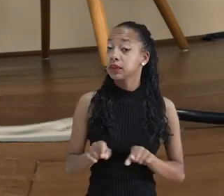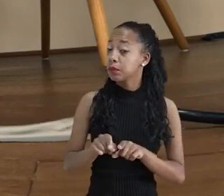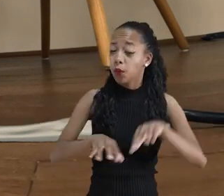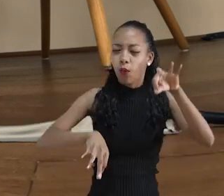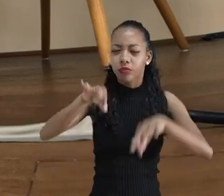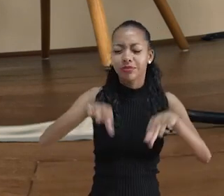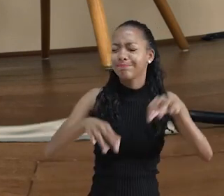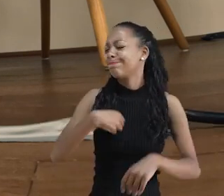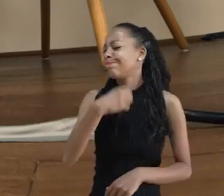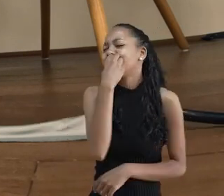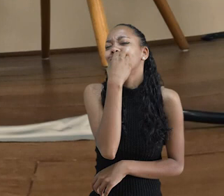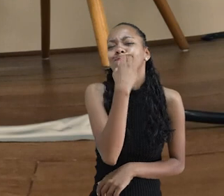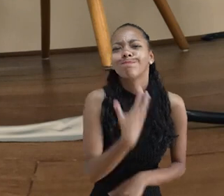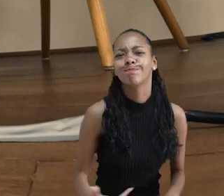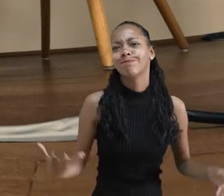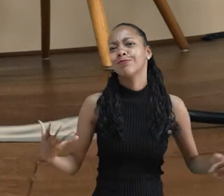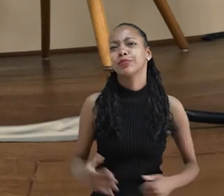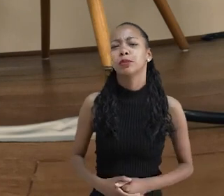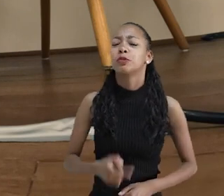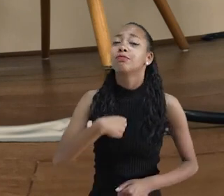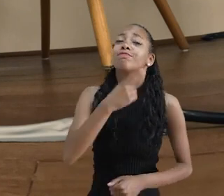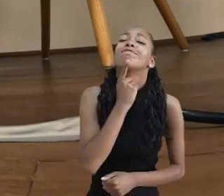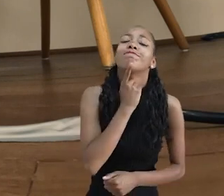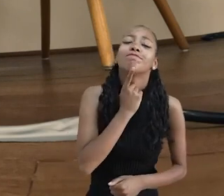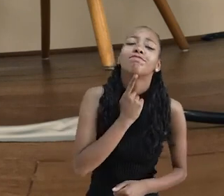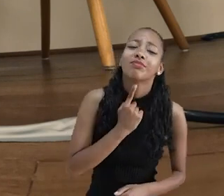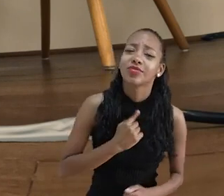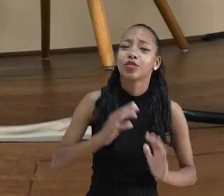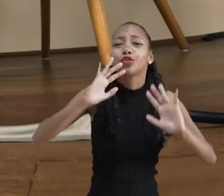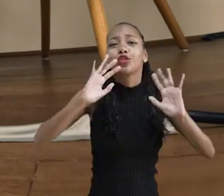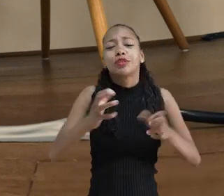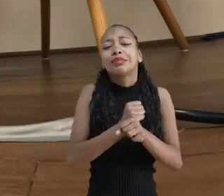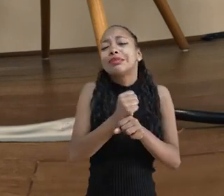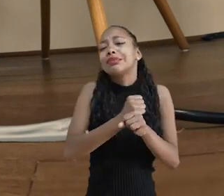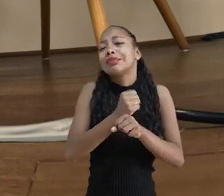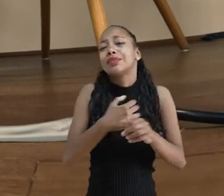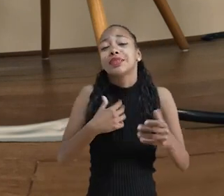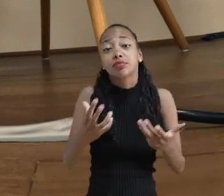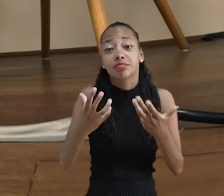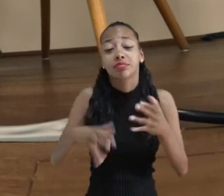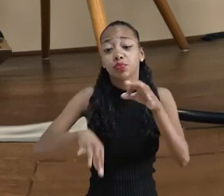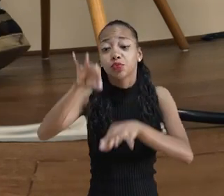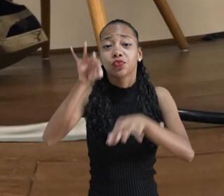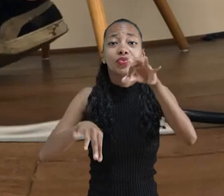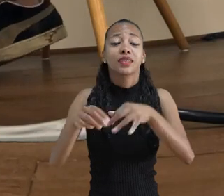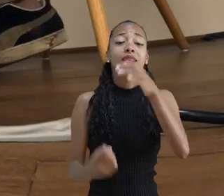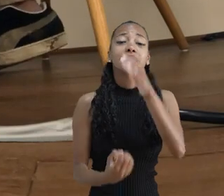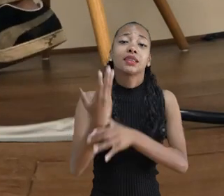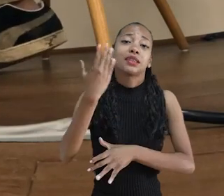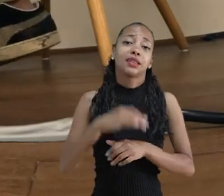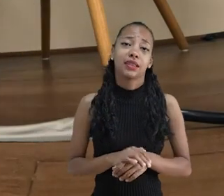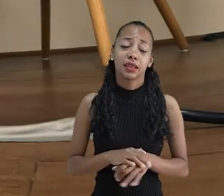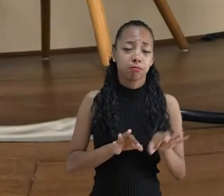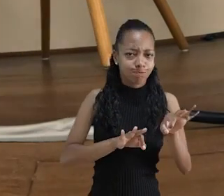também muito especial e era um desejo que nós tínhamos né Já há muito tempo e foi um